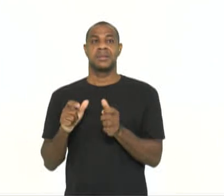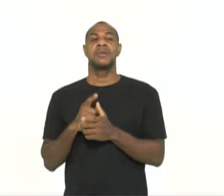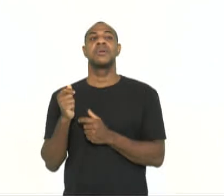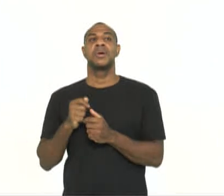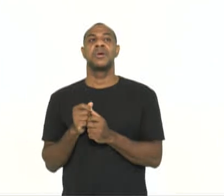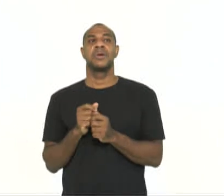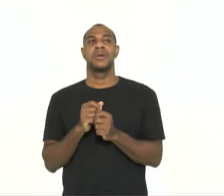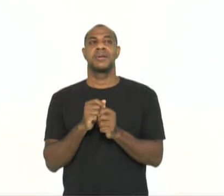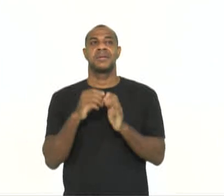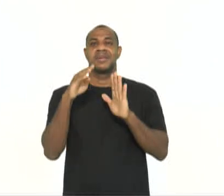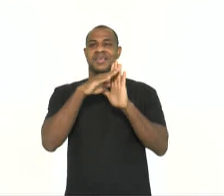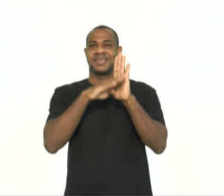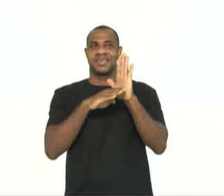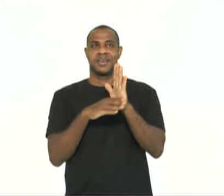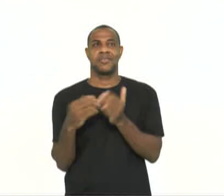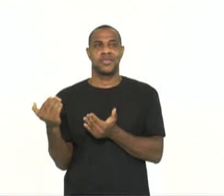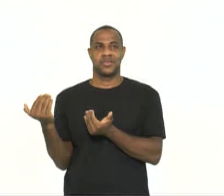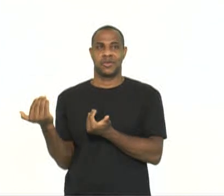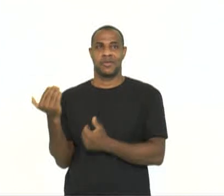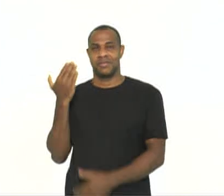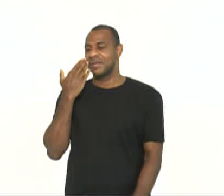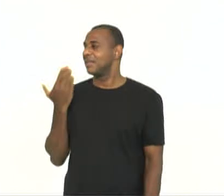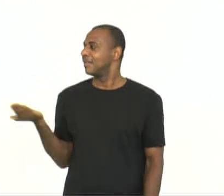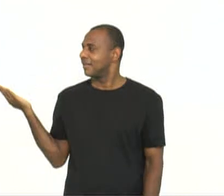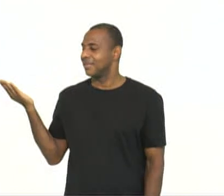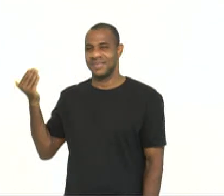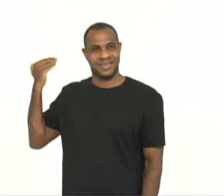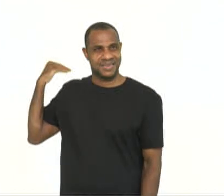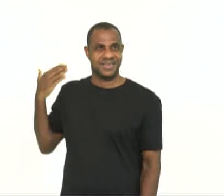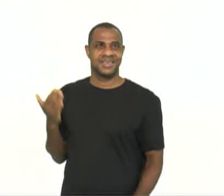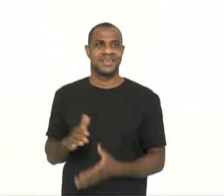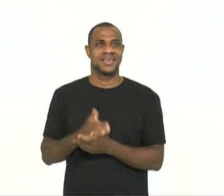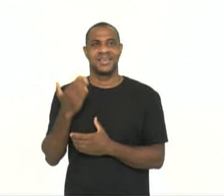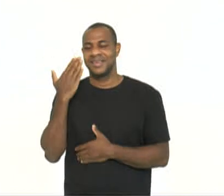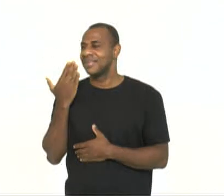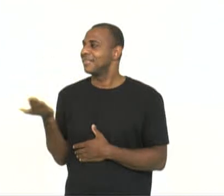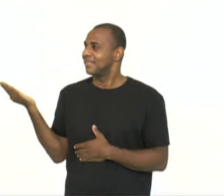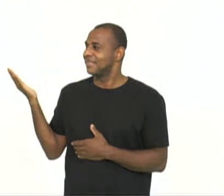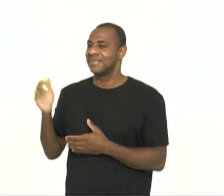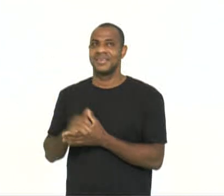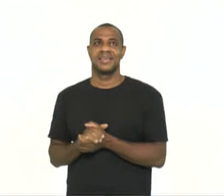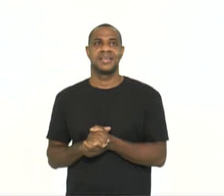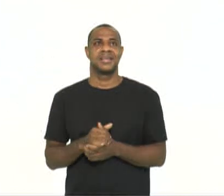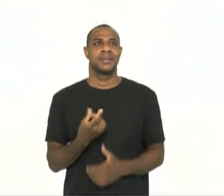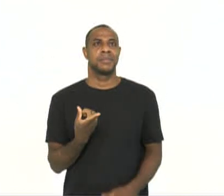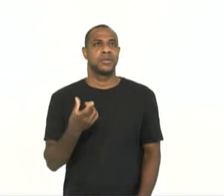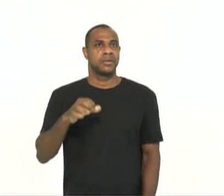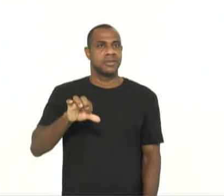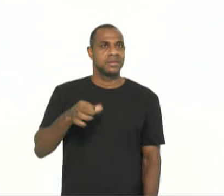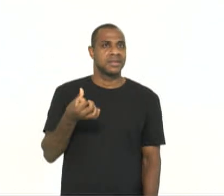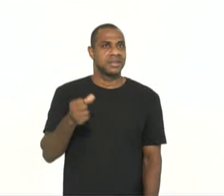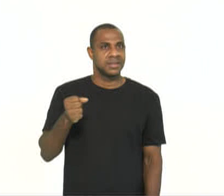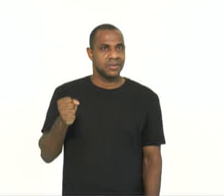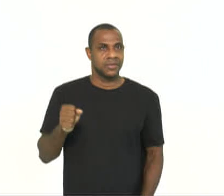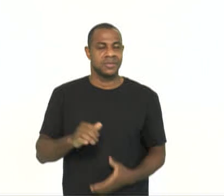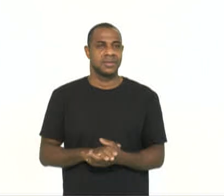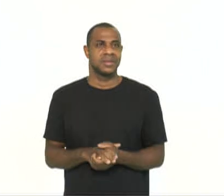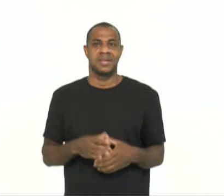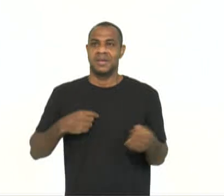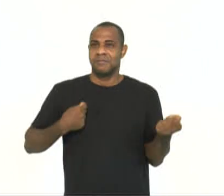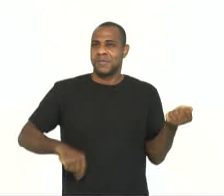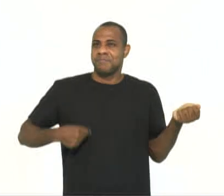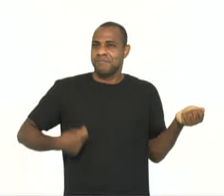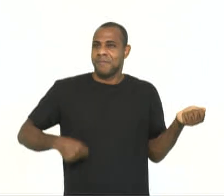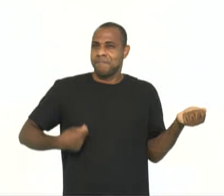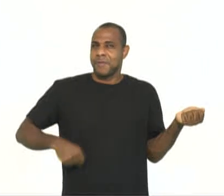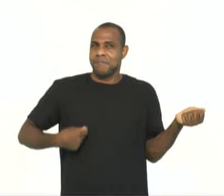Guarda. 1965 e 68, influenciados pela Beatlemania, eles trocaram os violões pelas guitarras elétricas. Era